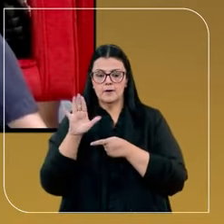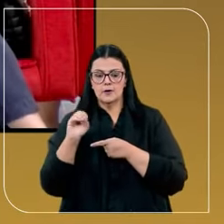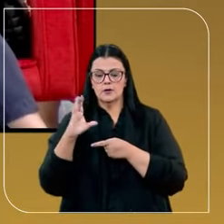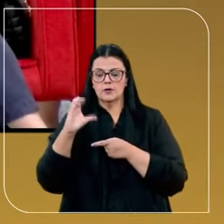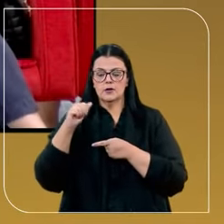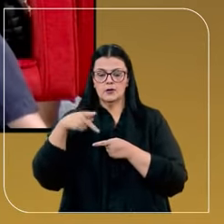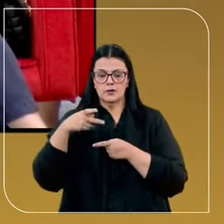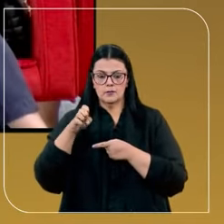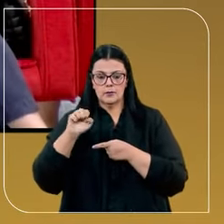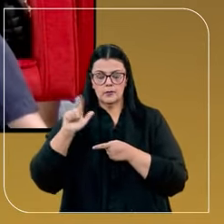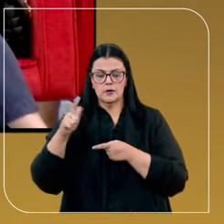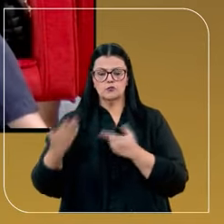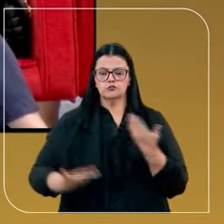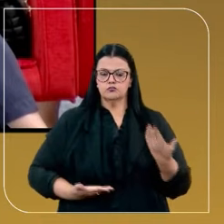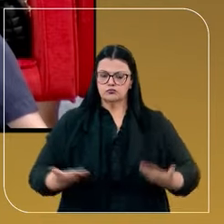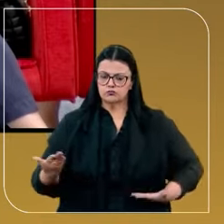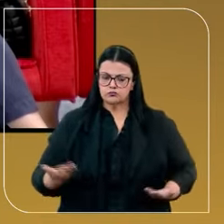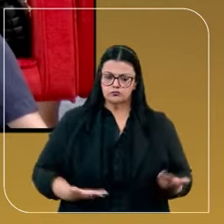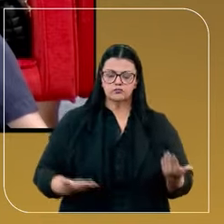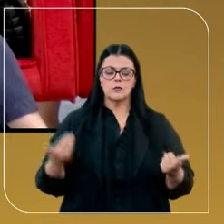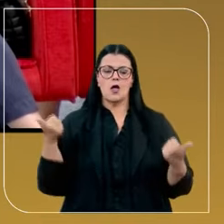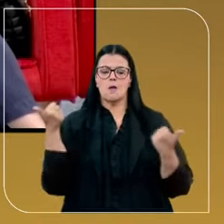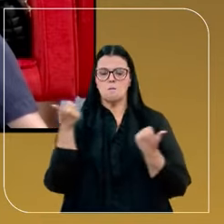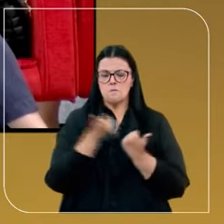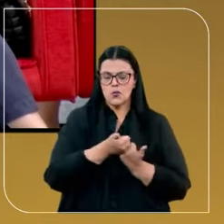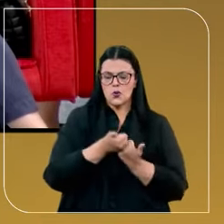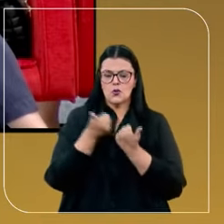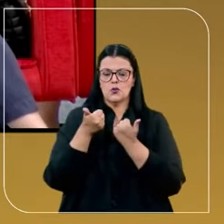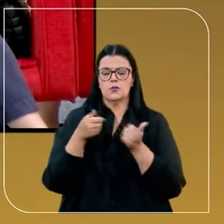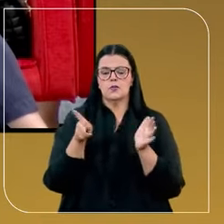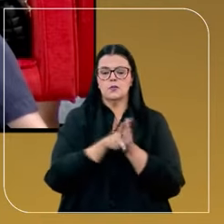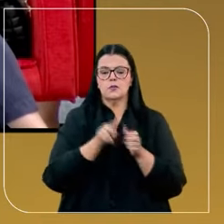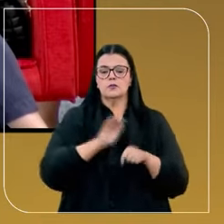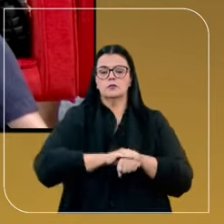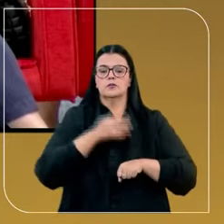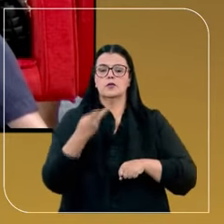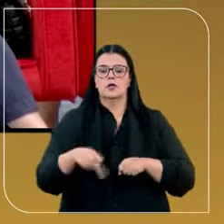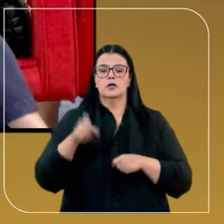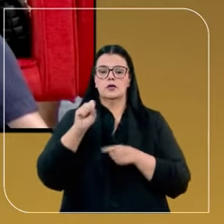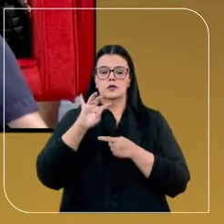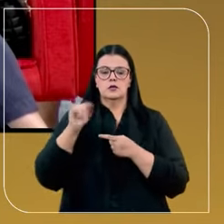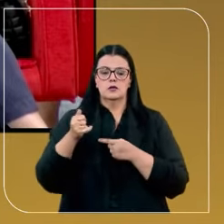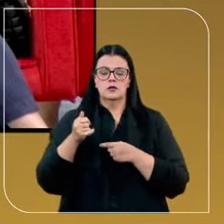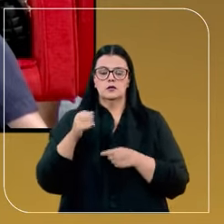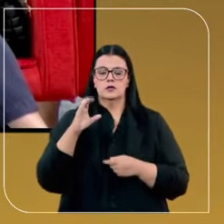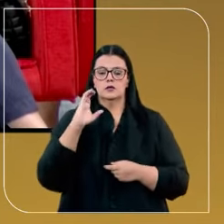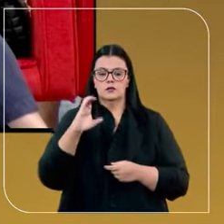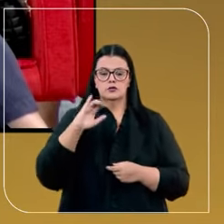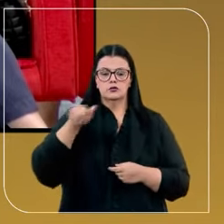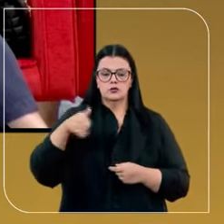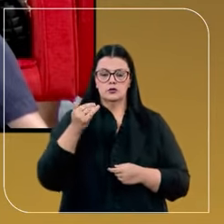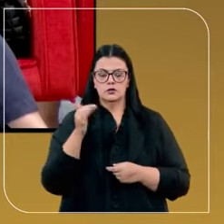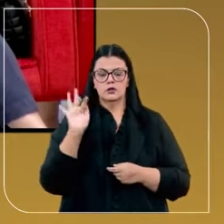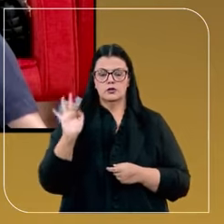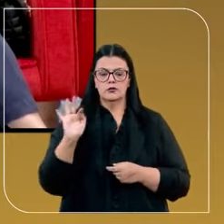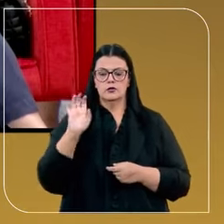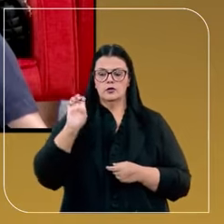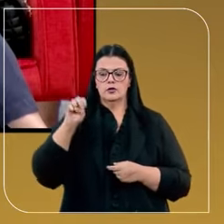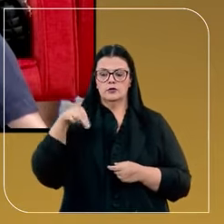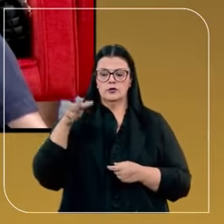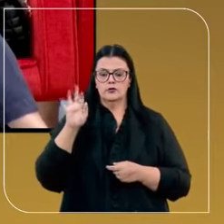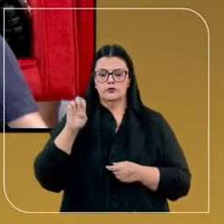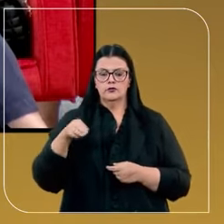servidores e servidores, colaboradoras e colaboradores do STJ, do CJF e da Infam, senhoras